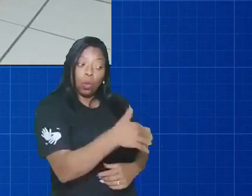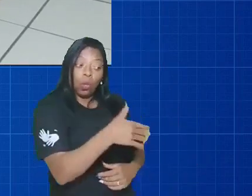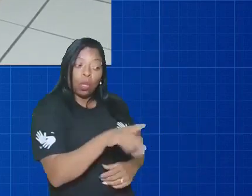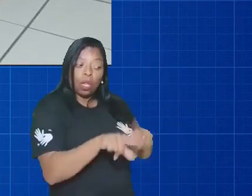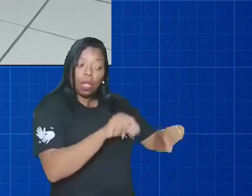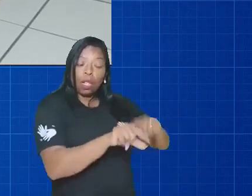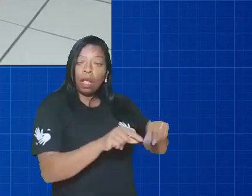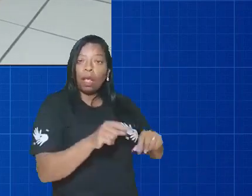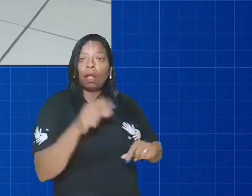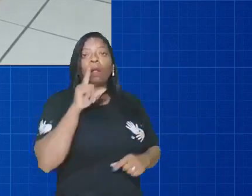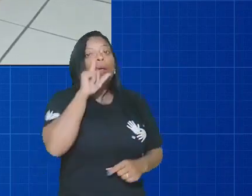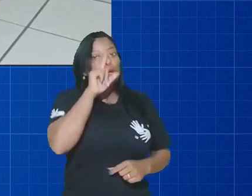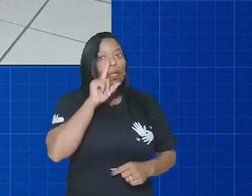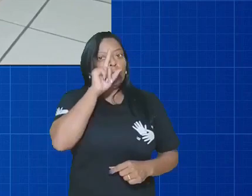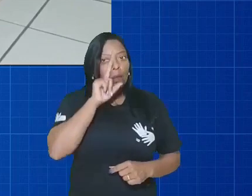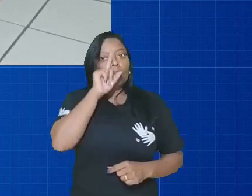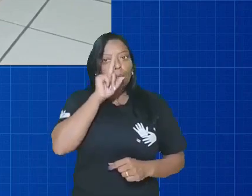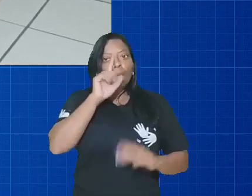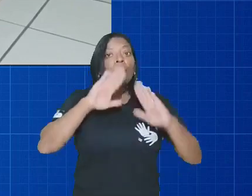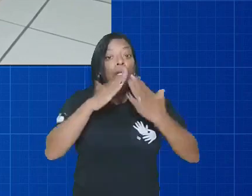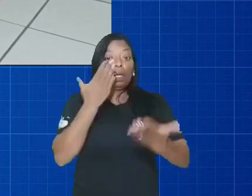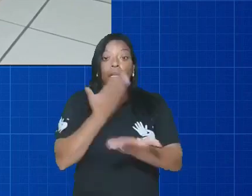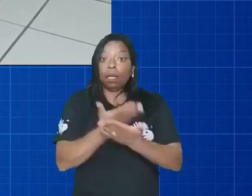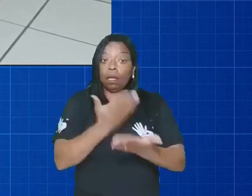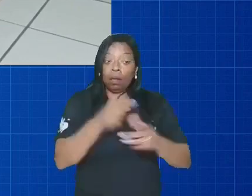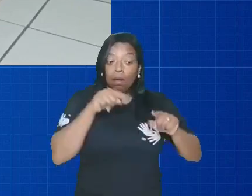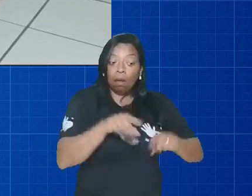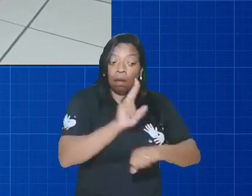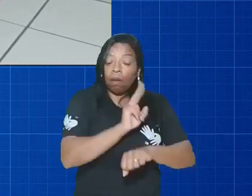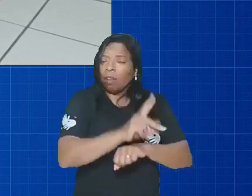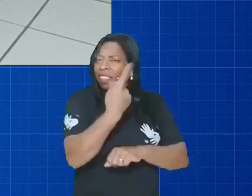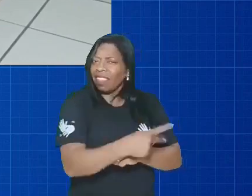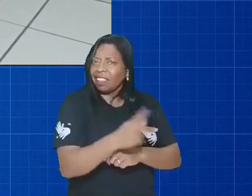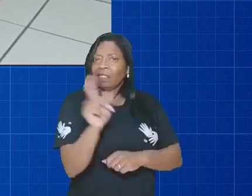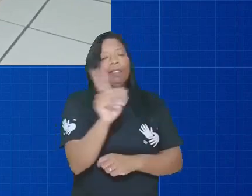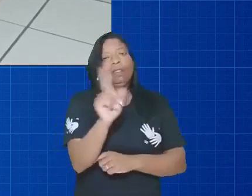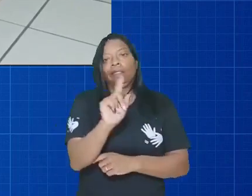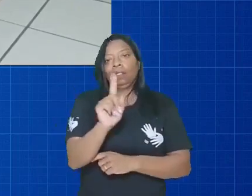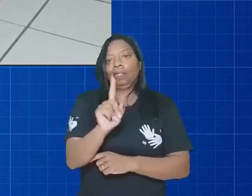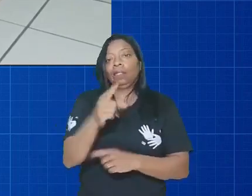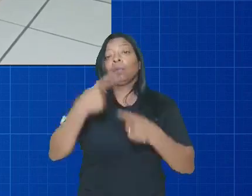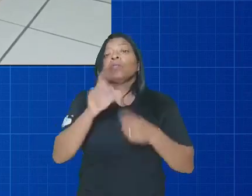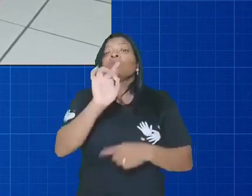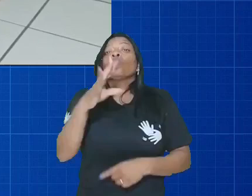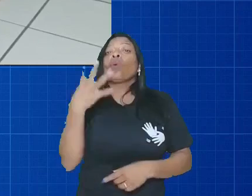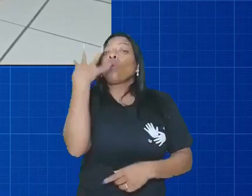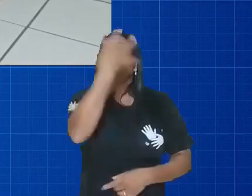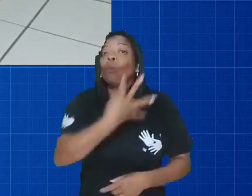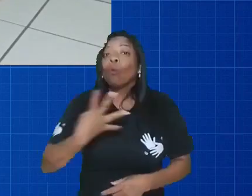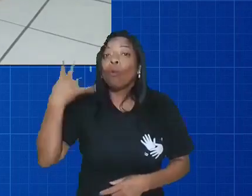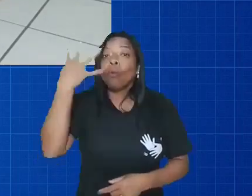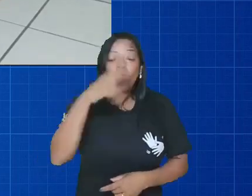É complicado querer que a escola dê conta num período de 4 horas de mandar essa criança perfeita para